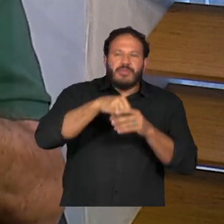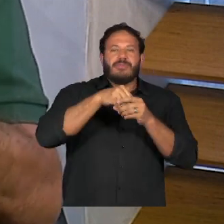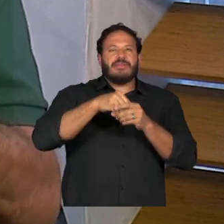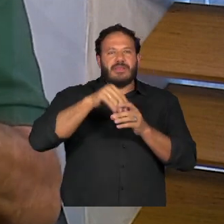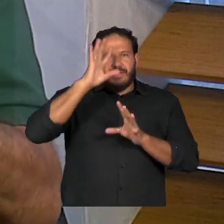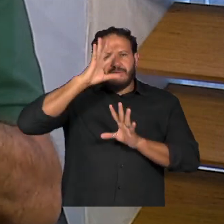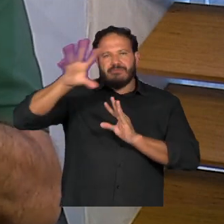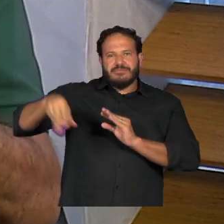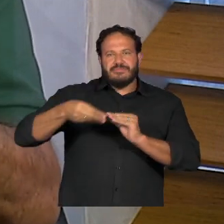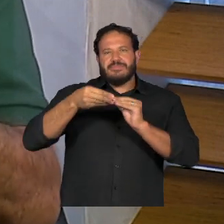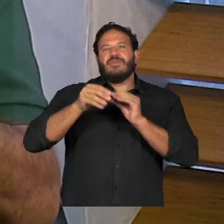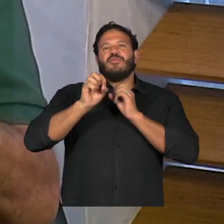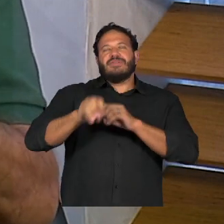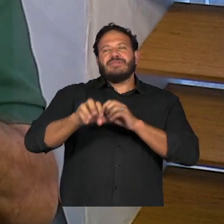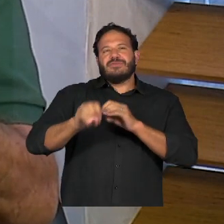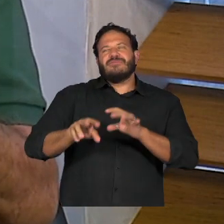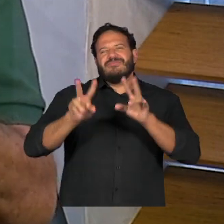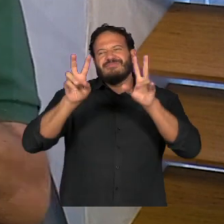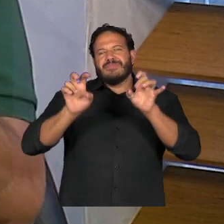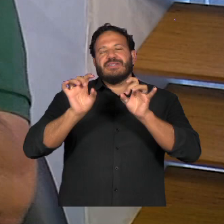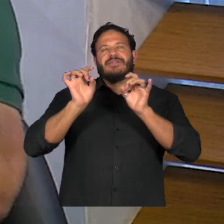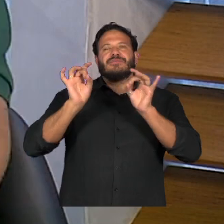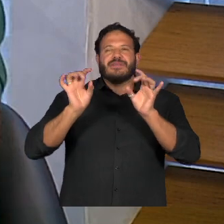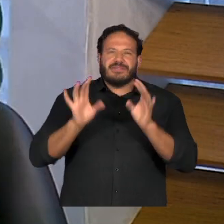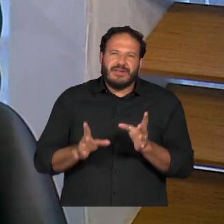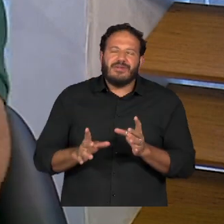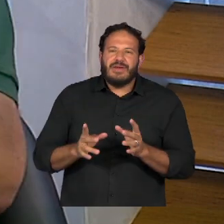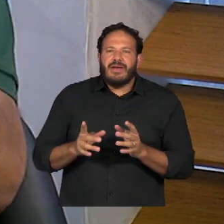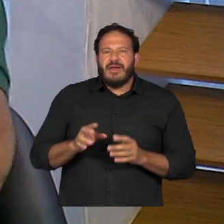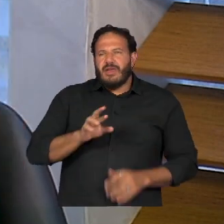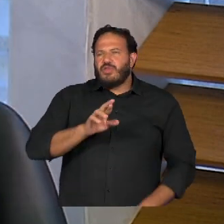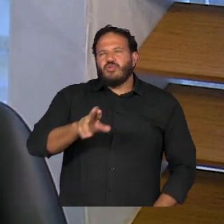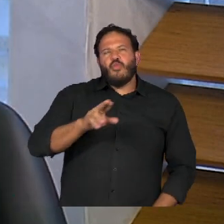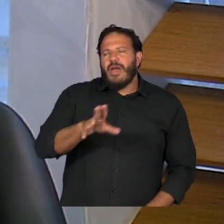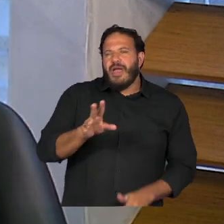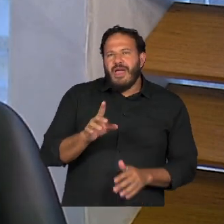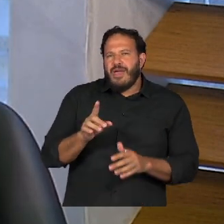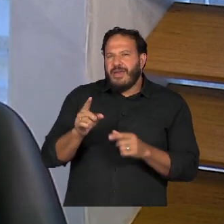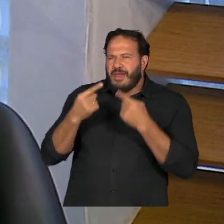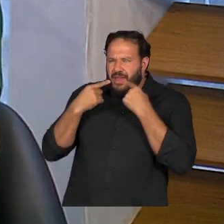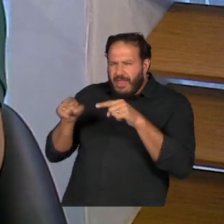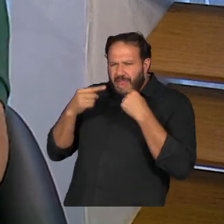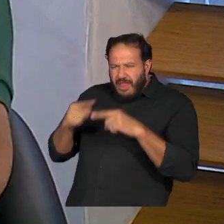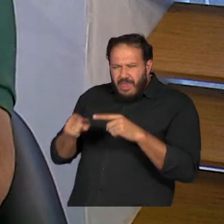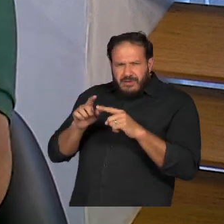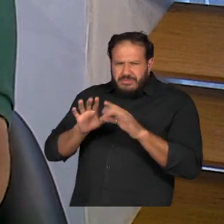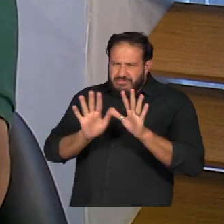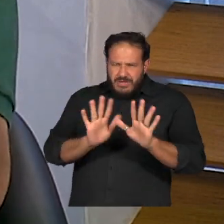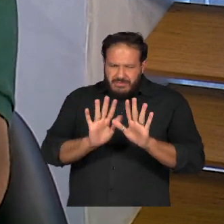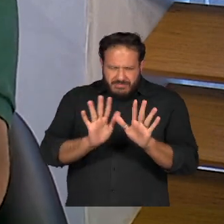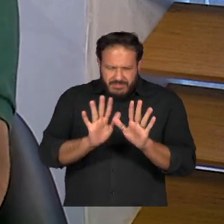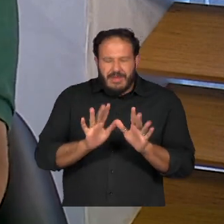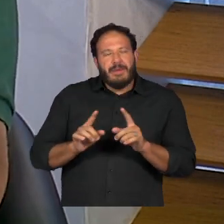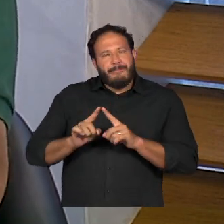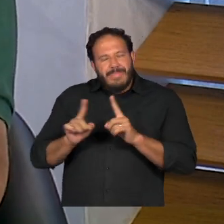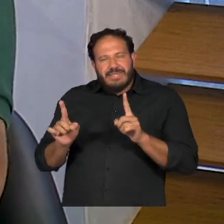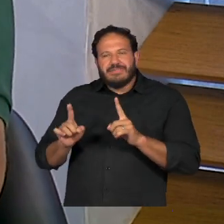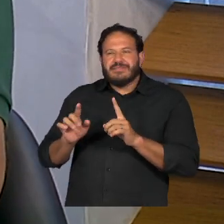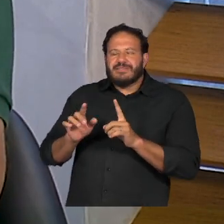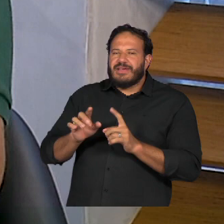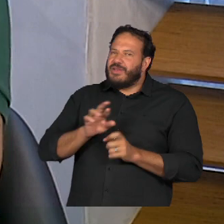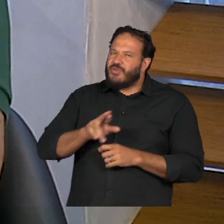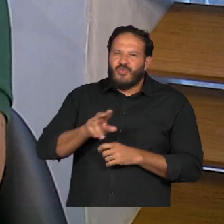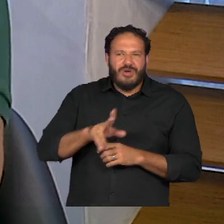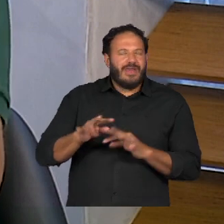especializado normalmente não vai a Nenhuma crítica a a esse processo das escolas regulares mas não são